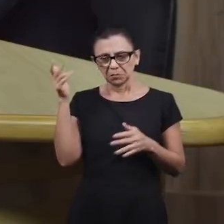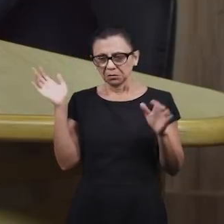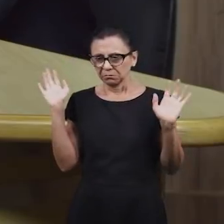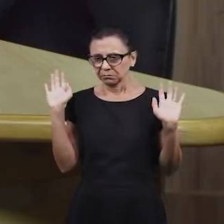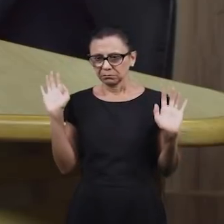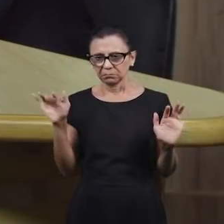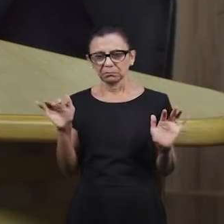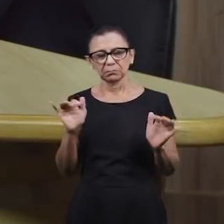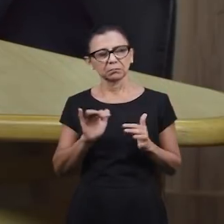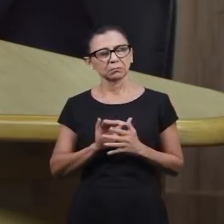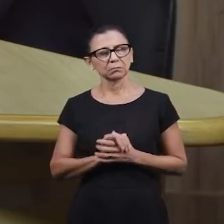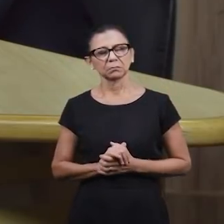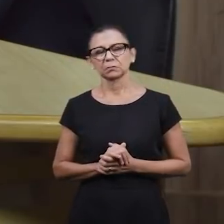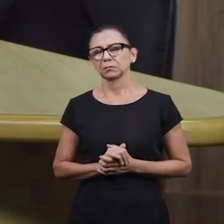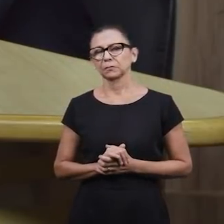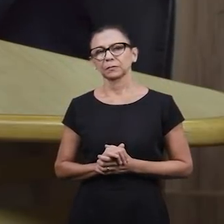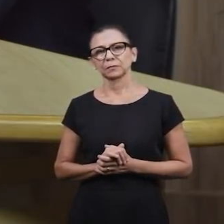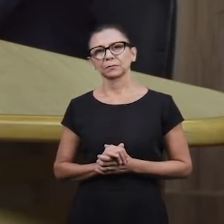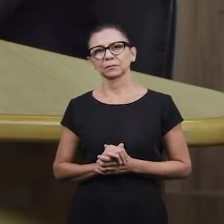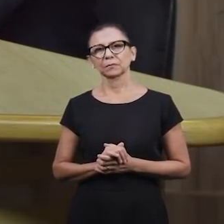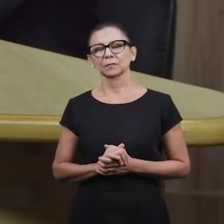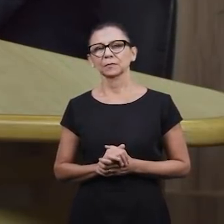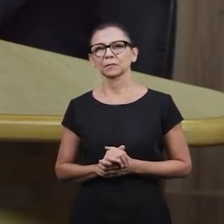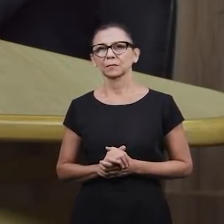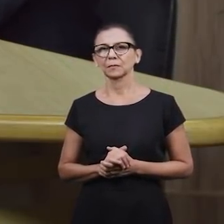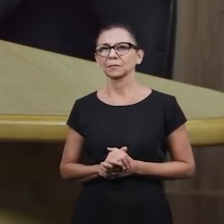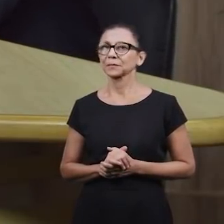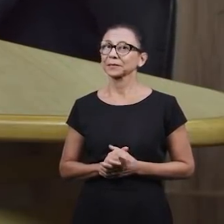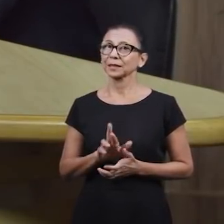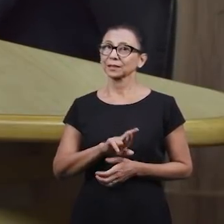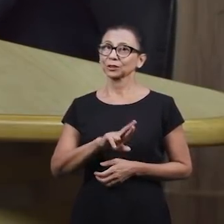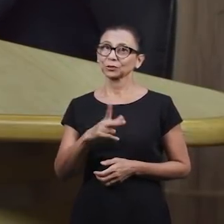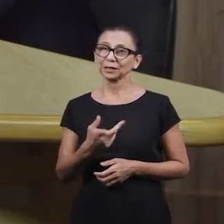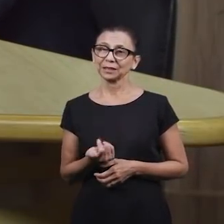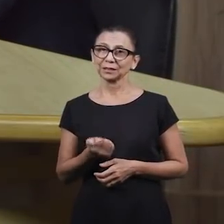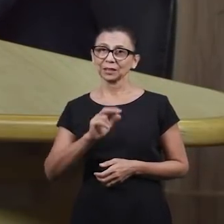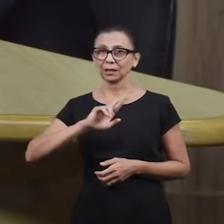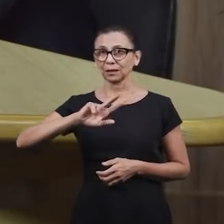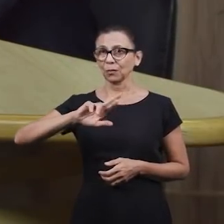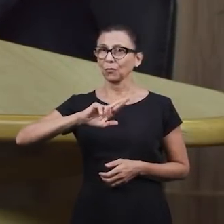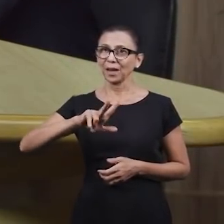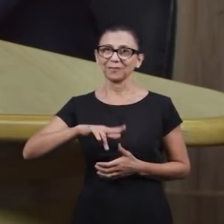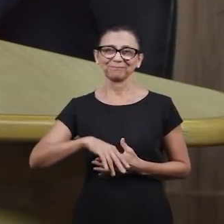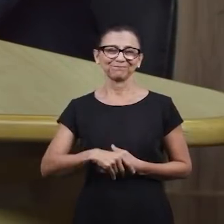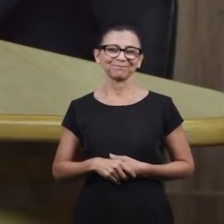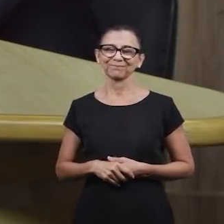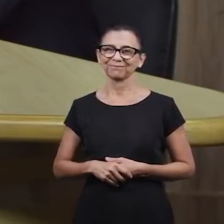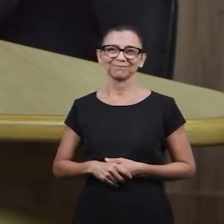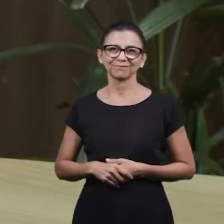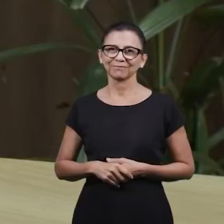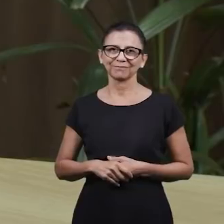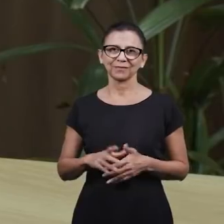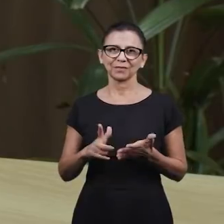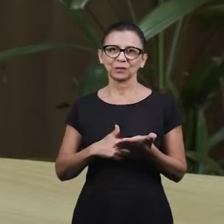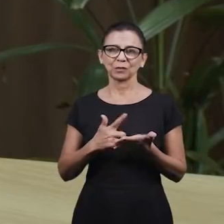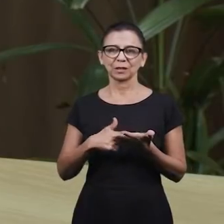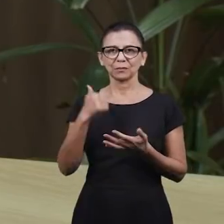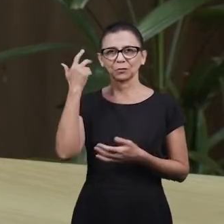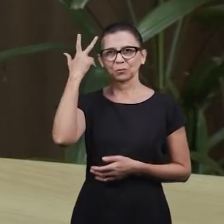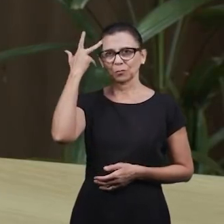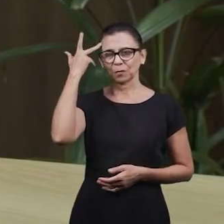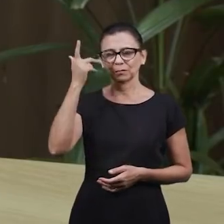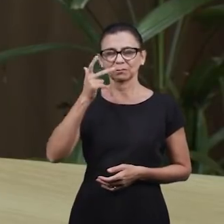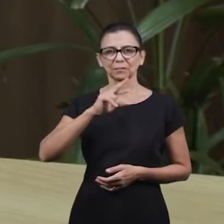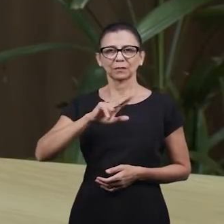um livro normal, vamos dizer assim, quando, na verdade, nós sabemos que ela não pode ser considerada como um livro comum.